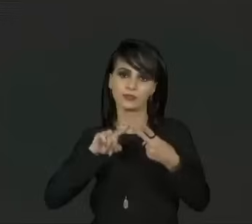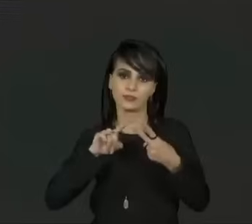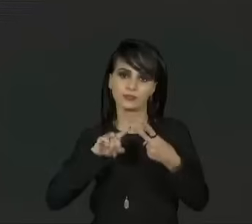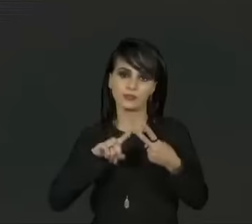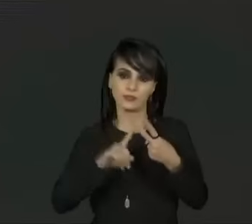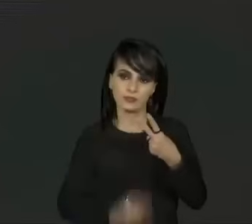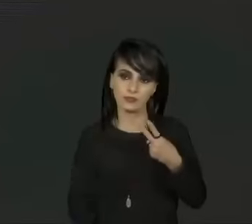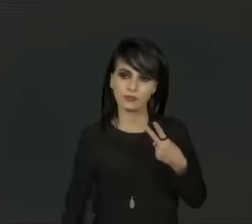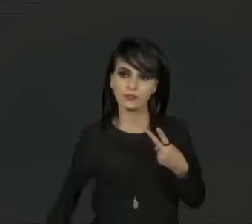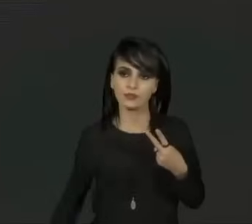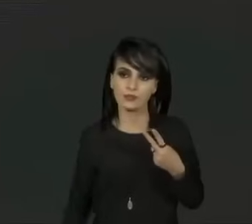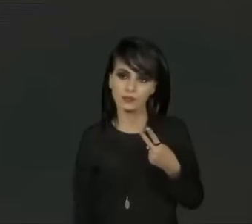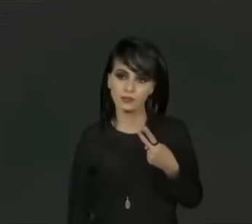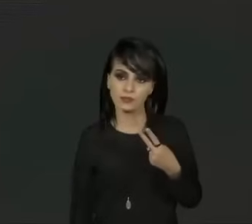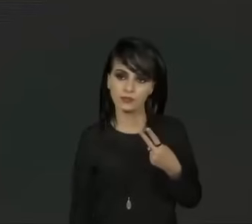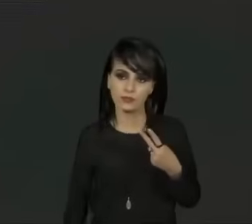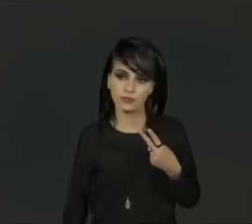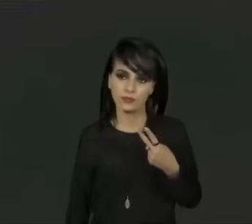do